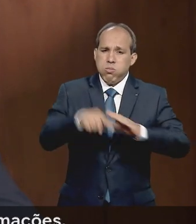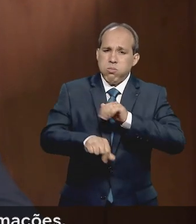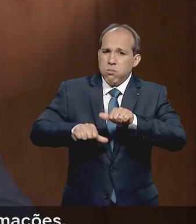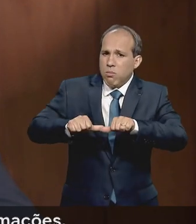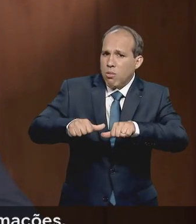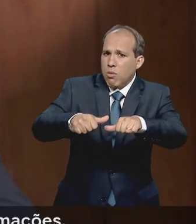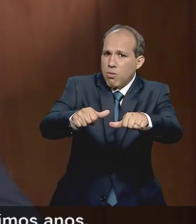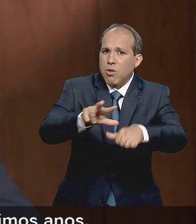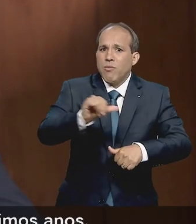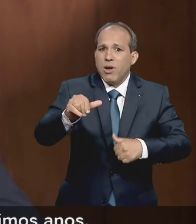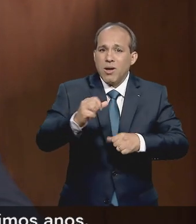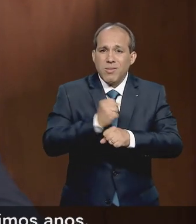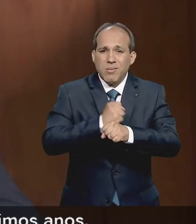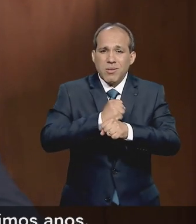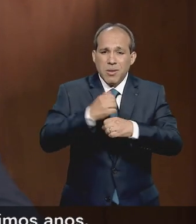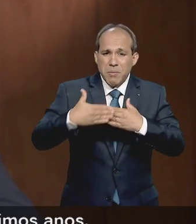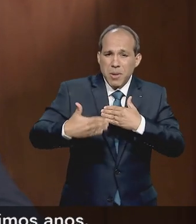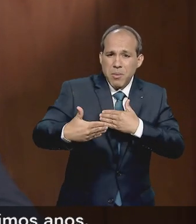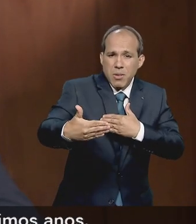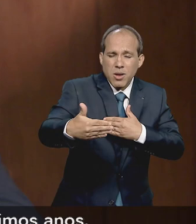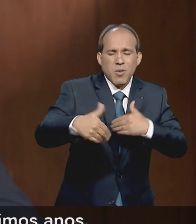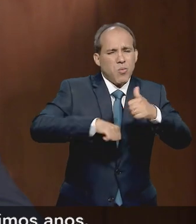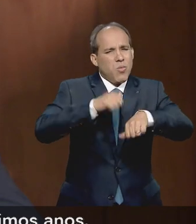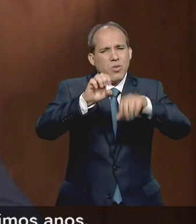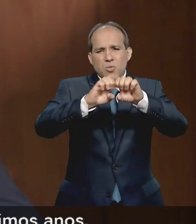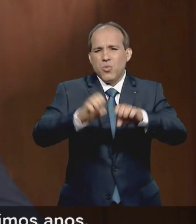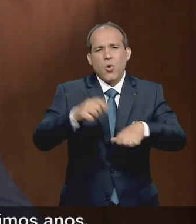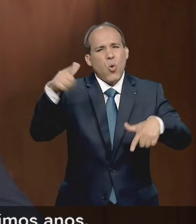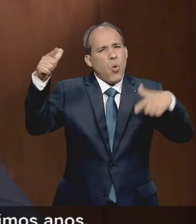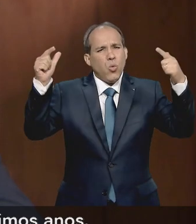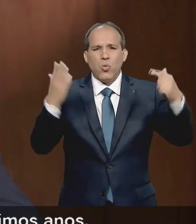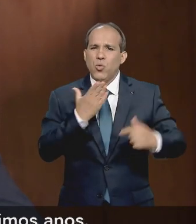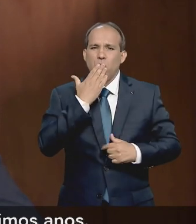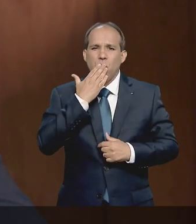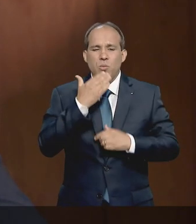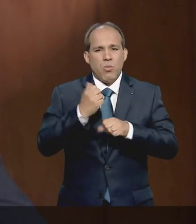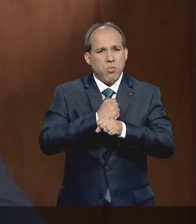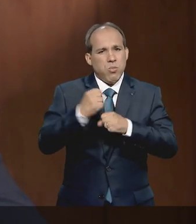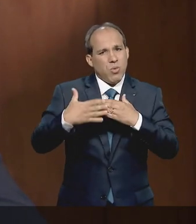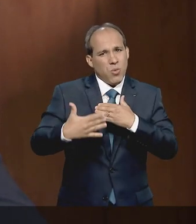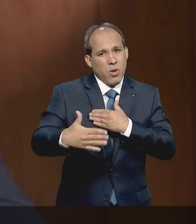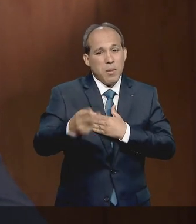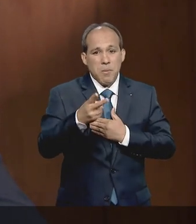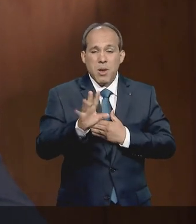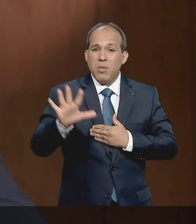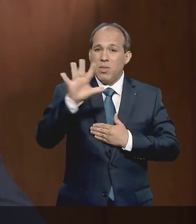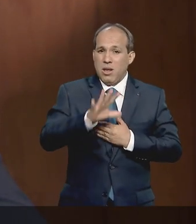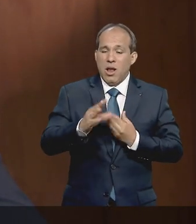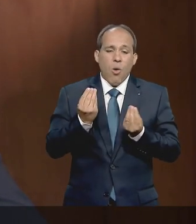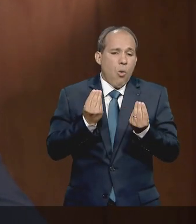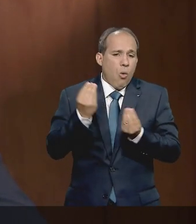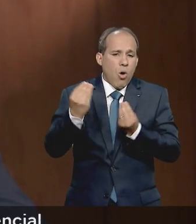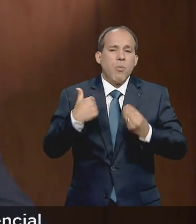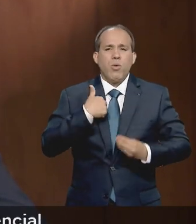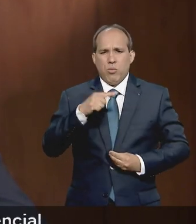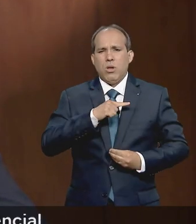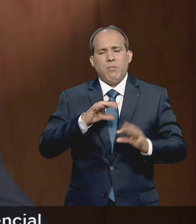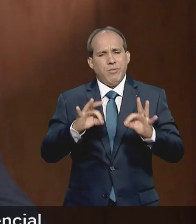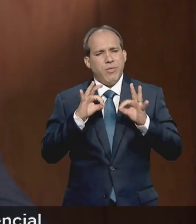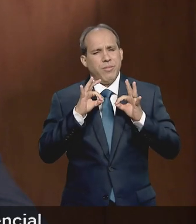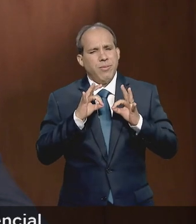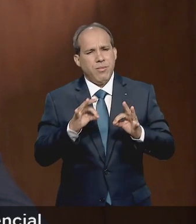Profundas transformações que mudaram definitivamente sua estrutura nos próximos anos nesse cenário complexo